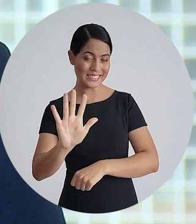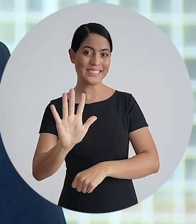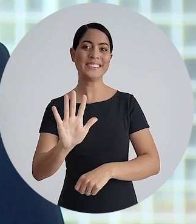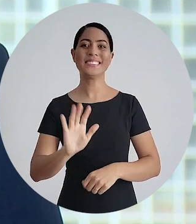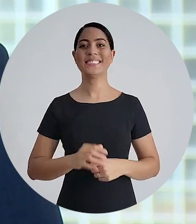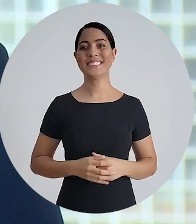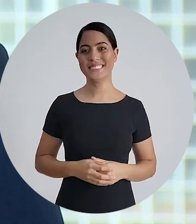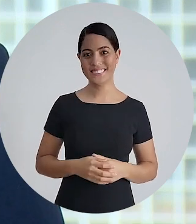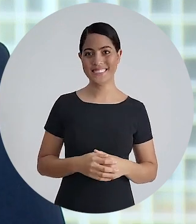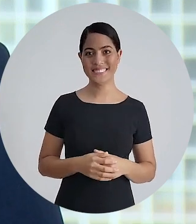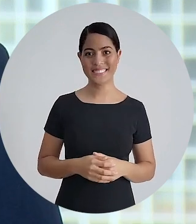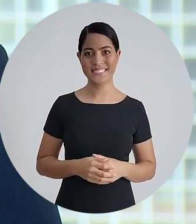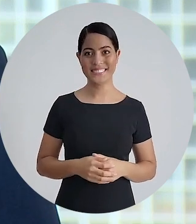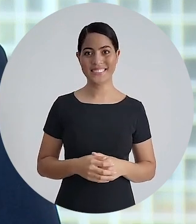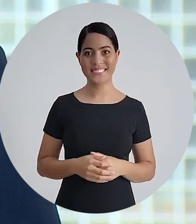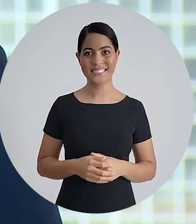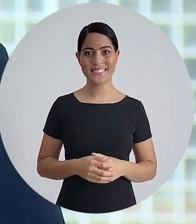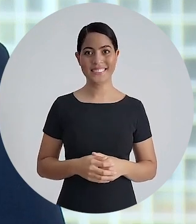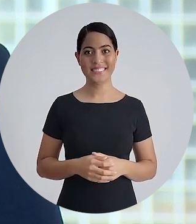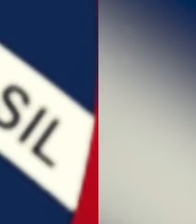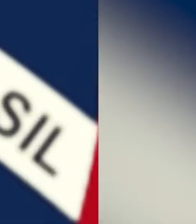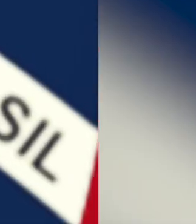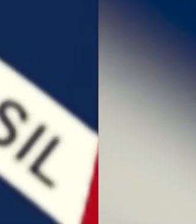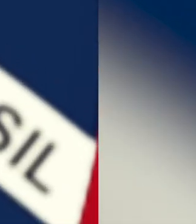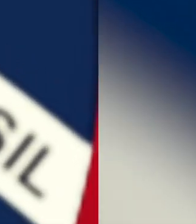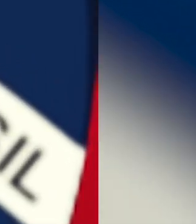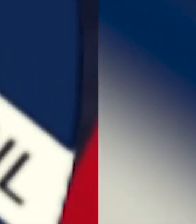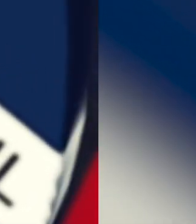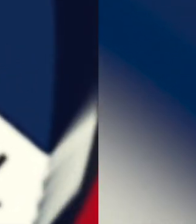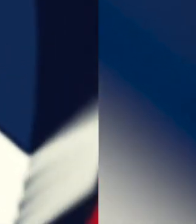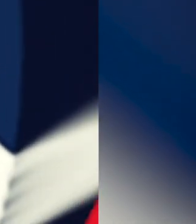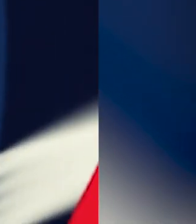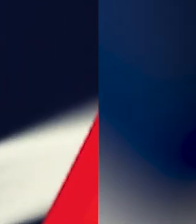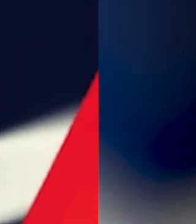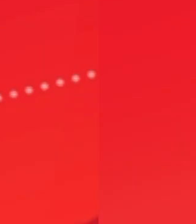e voltamos em instantes. Não saia daí.